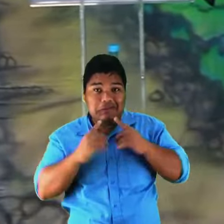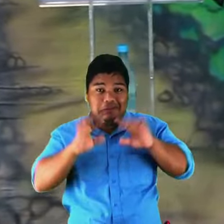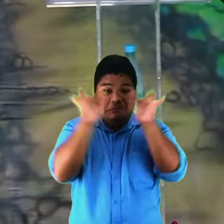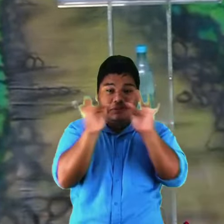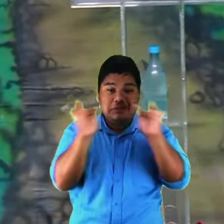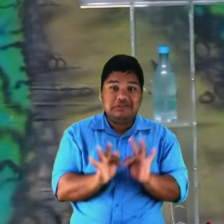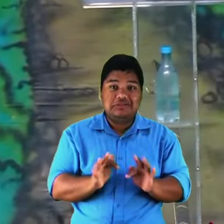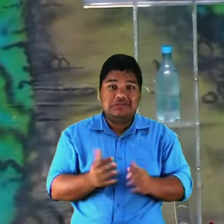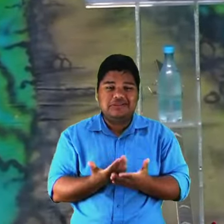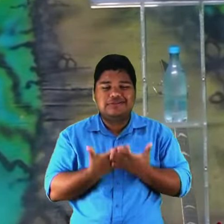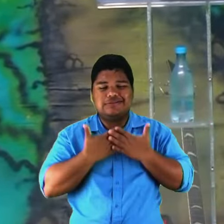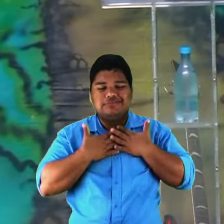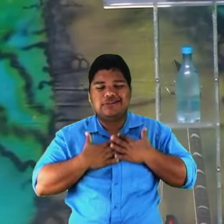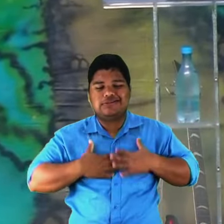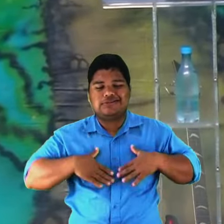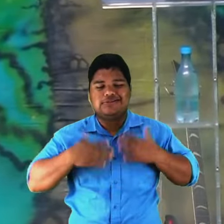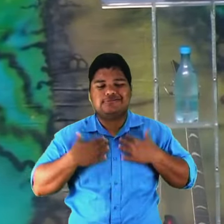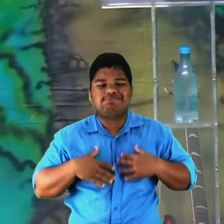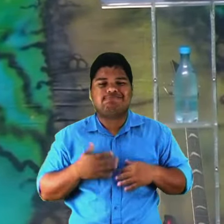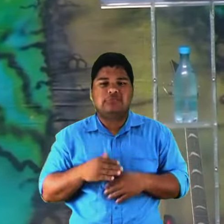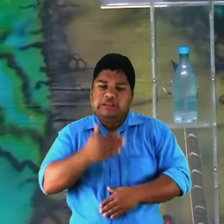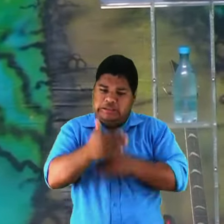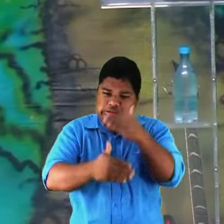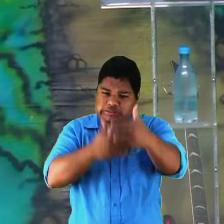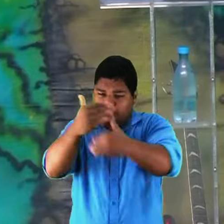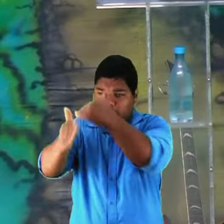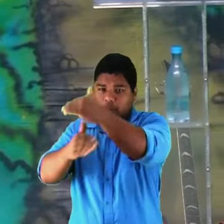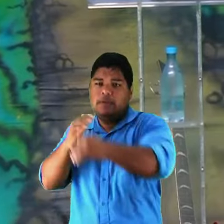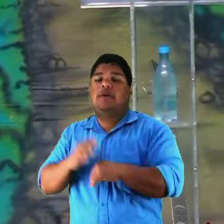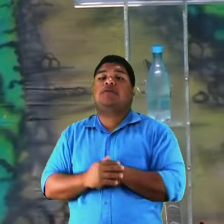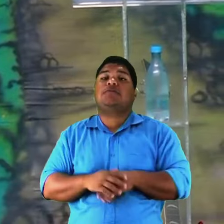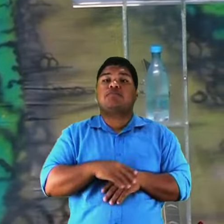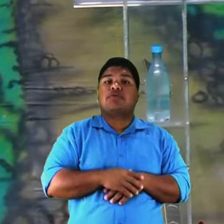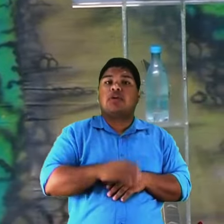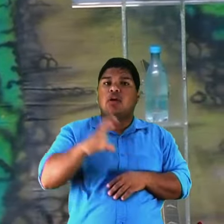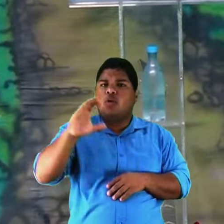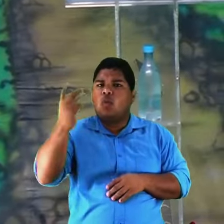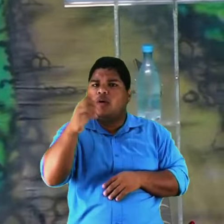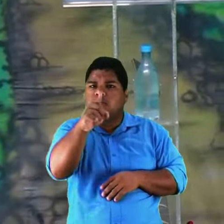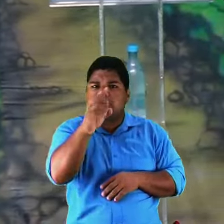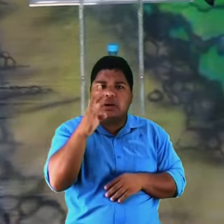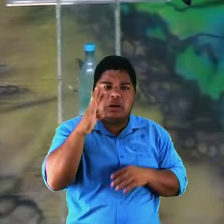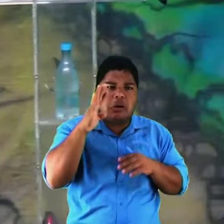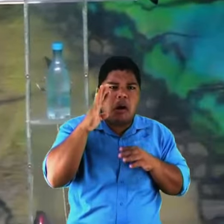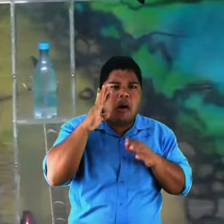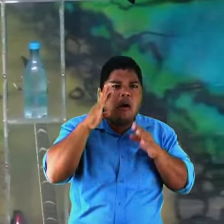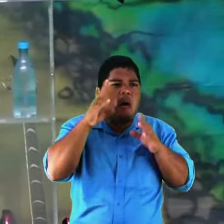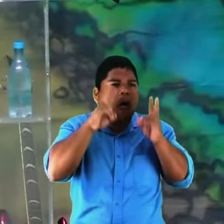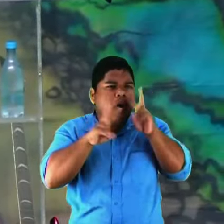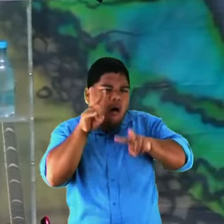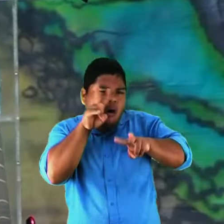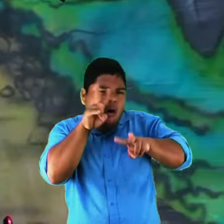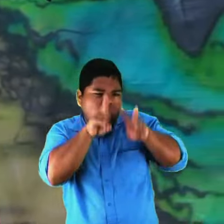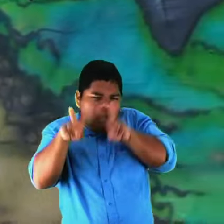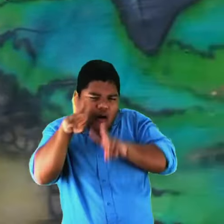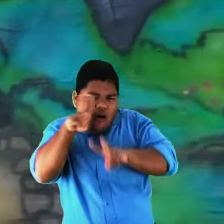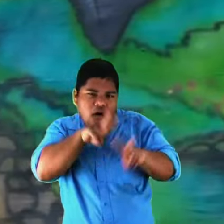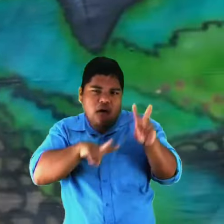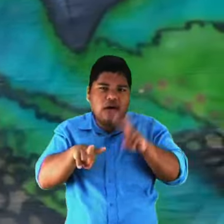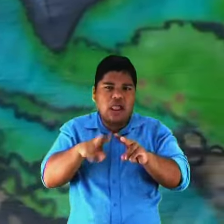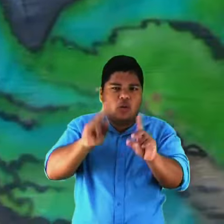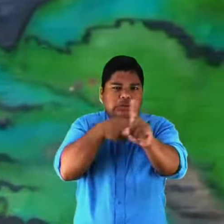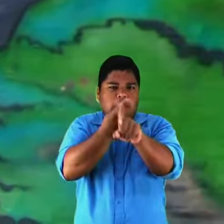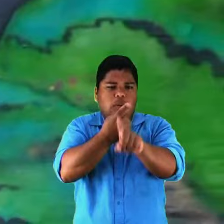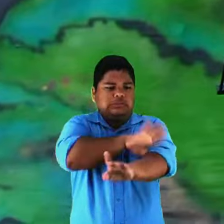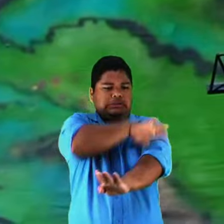assim sucessivamente. E quando você olha ali a continuidade, porque logo depois do Sermão da Montanha,